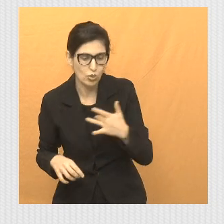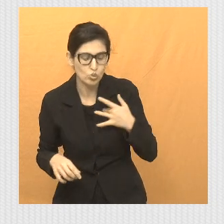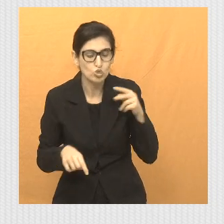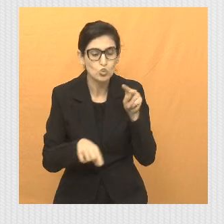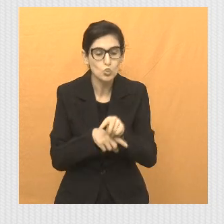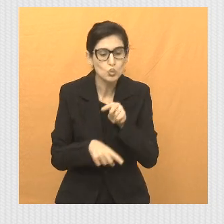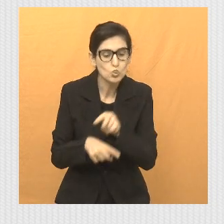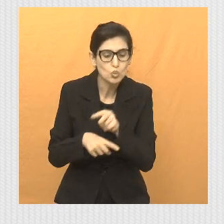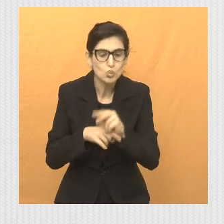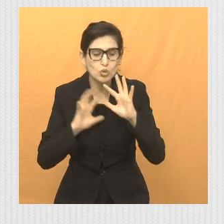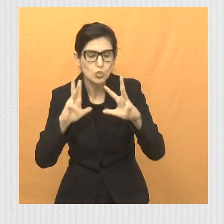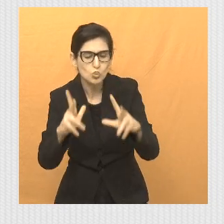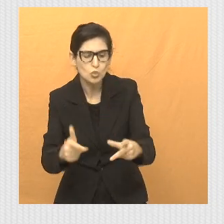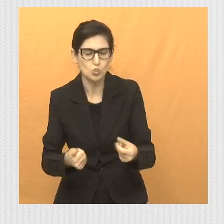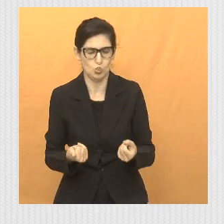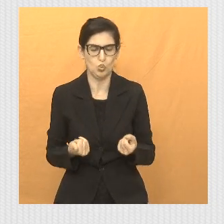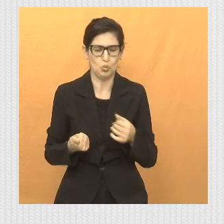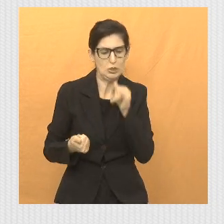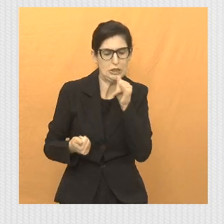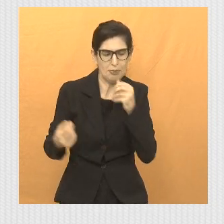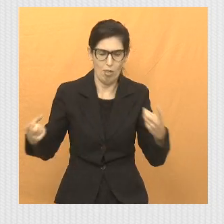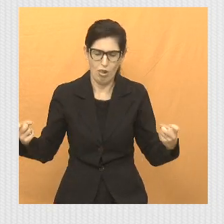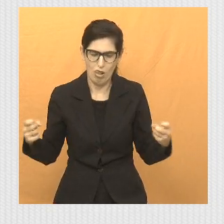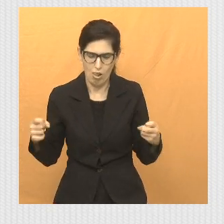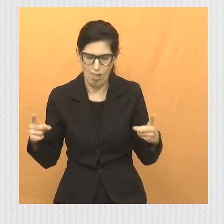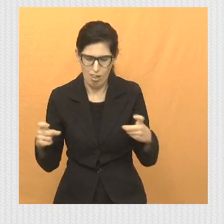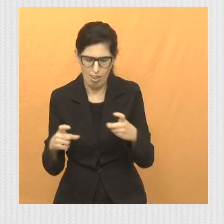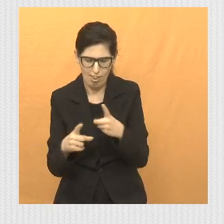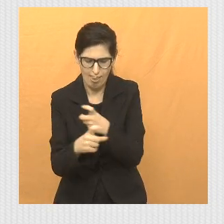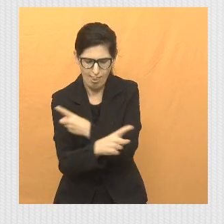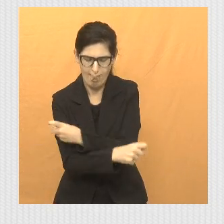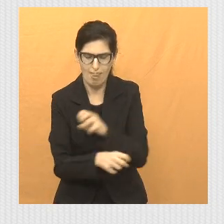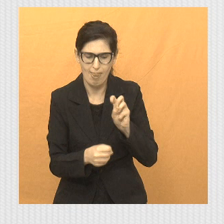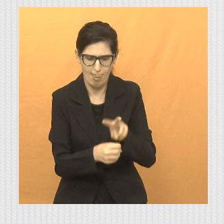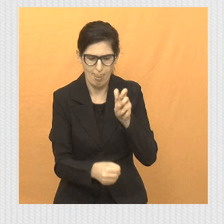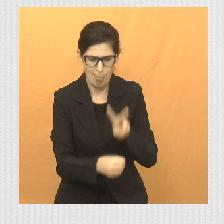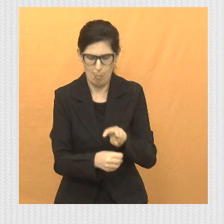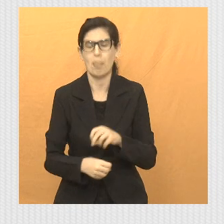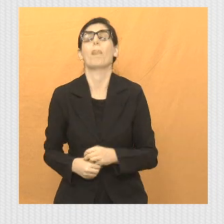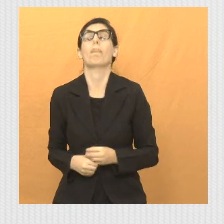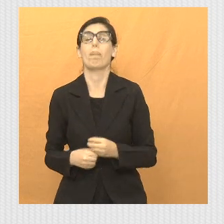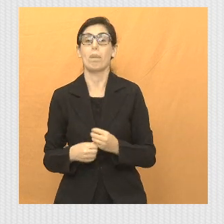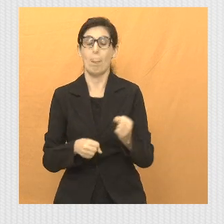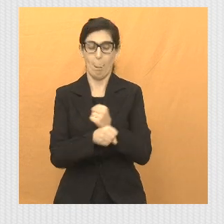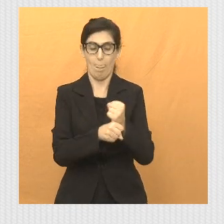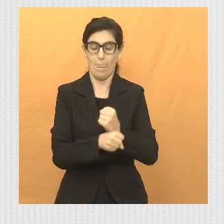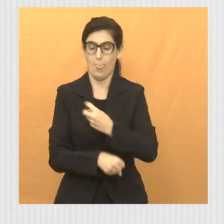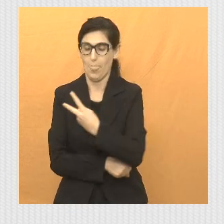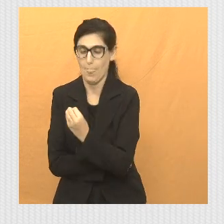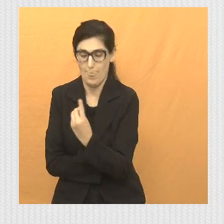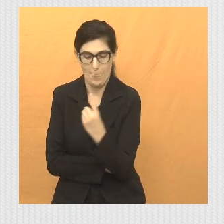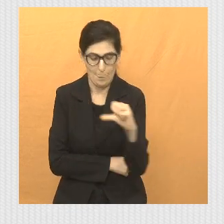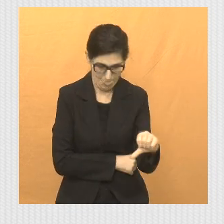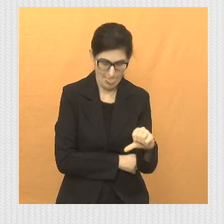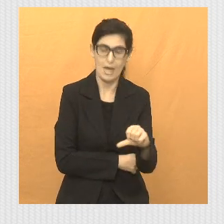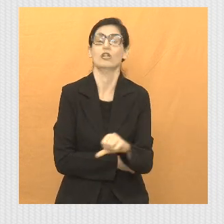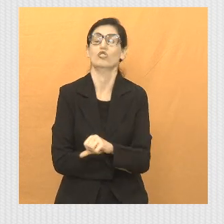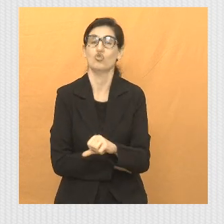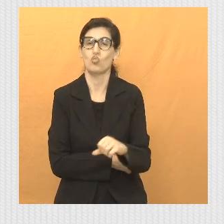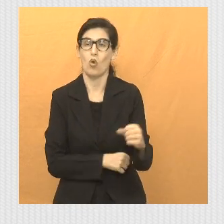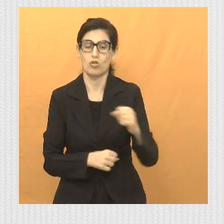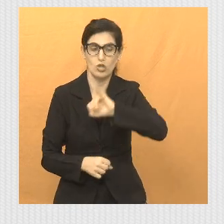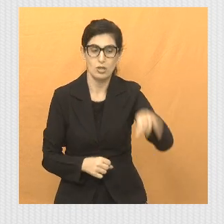passar. O quadro mostra que no primeiro quadrimestre de 2019, entre as vistorias